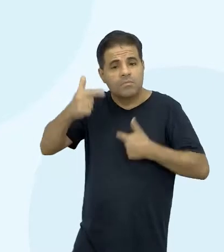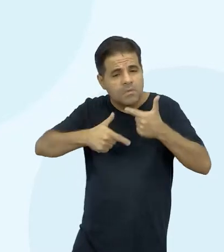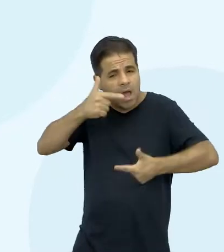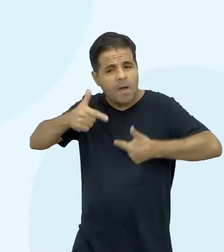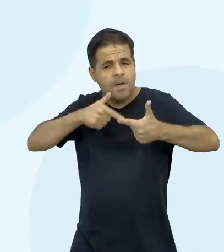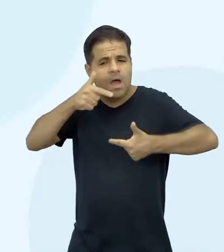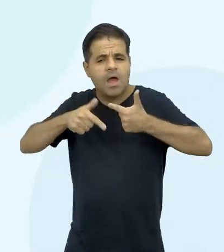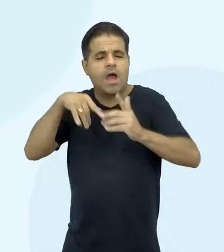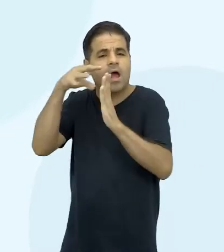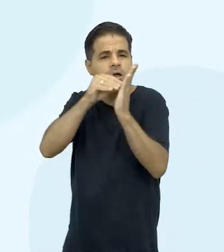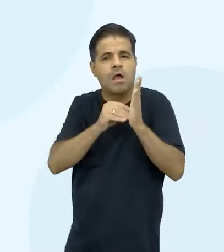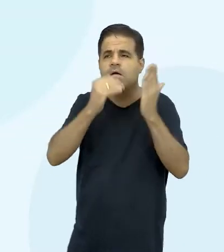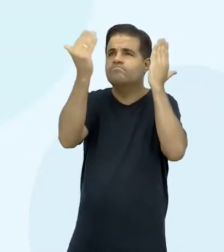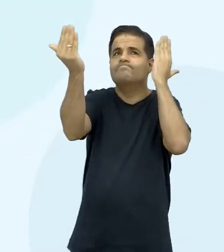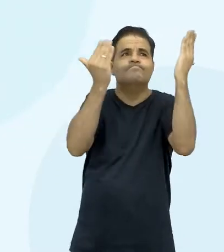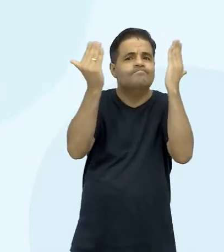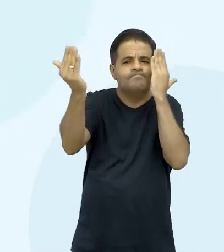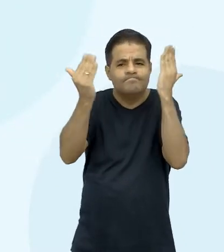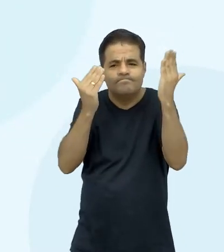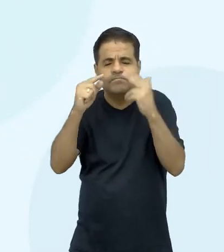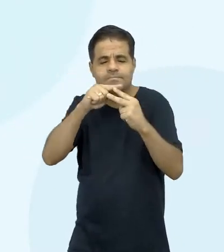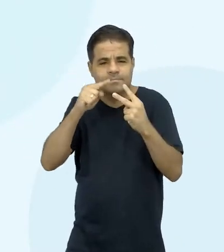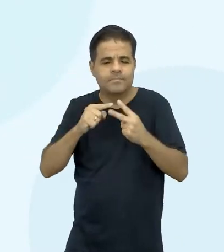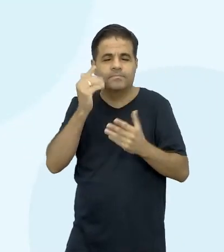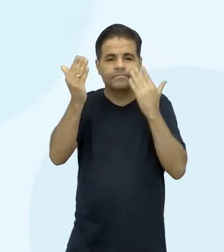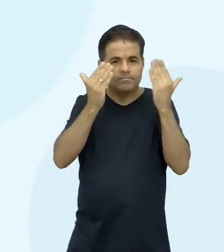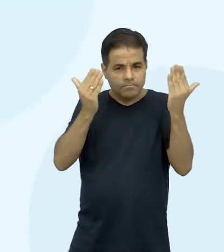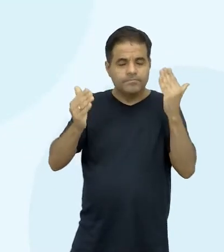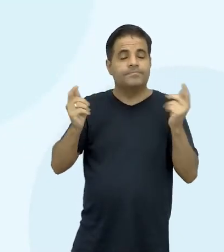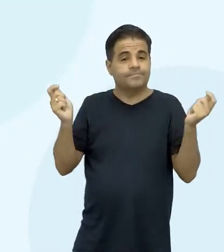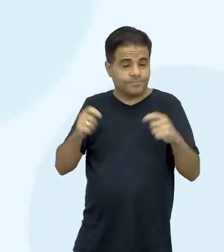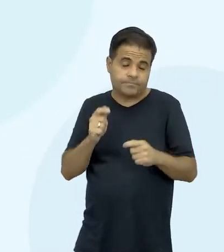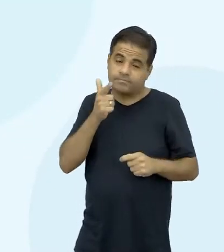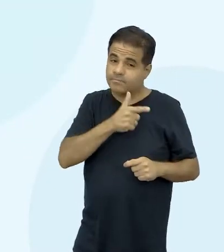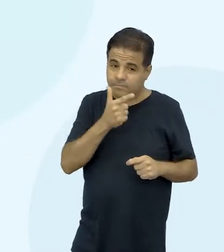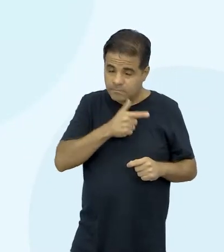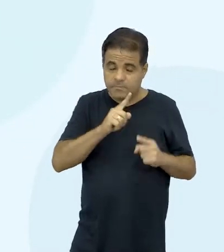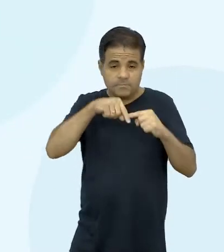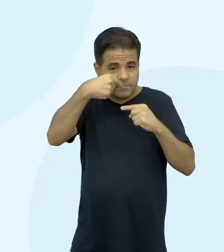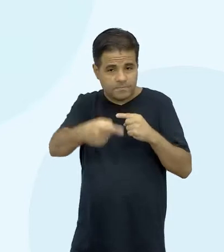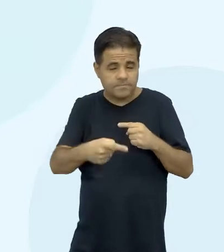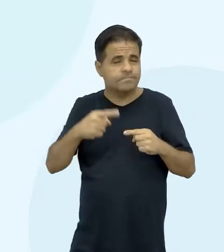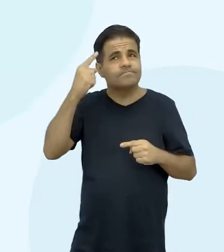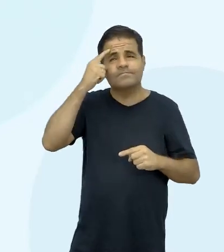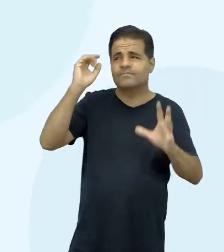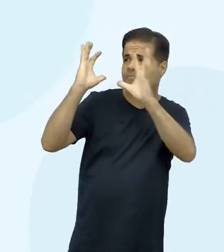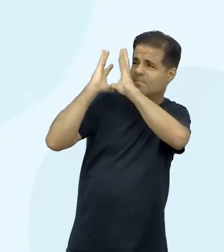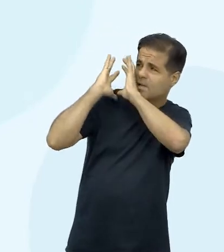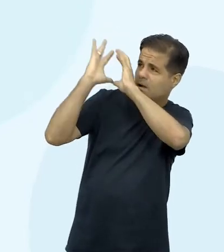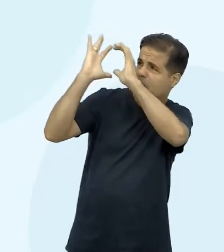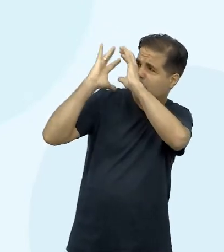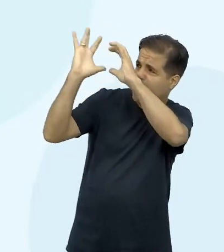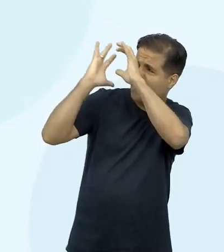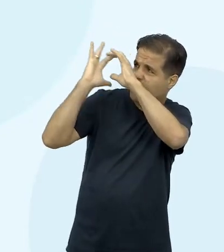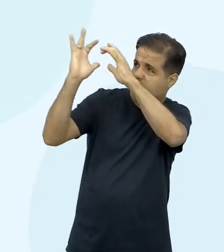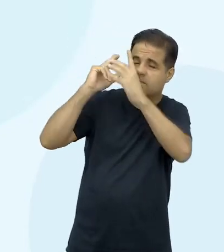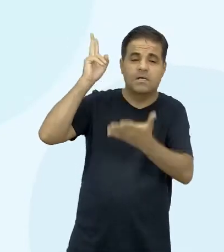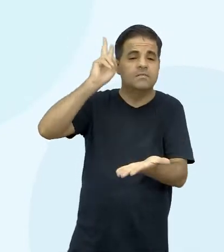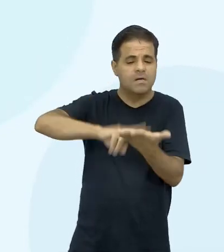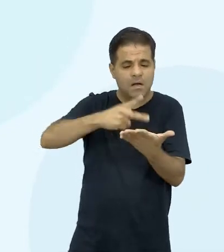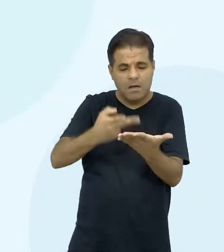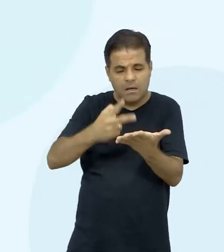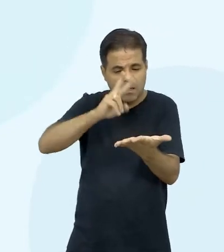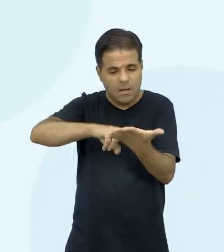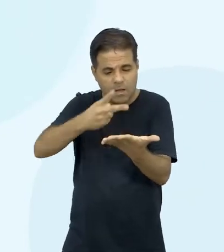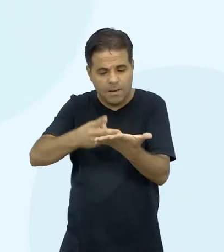de comparar essas duas línguas entre si, né, e por raciocínio lógico fazer a